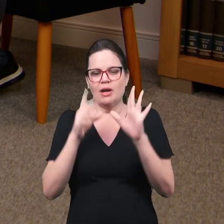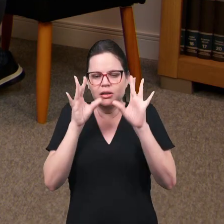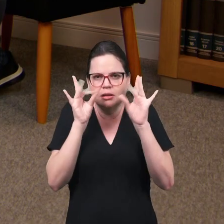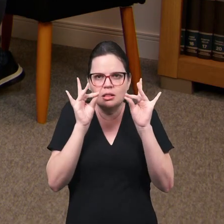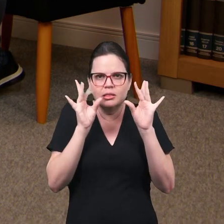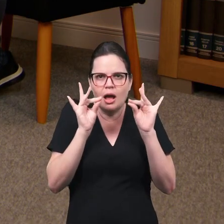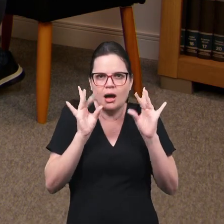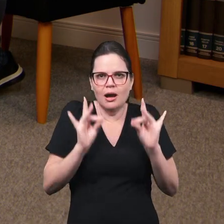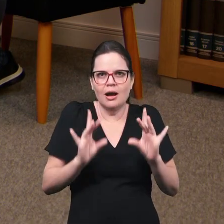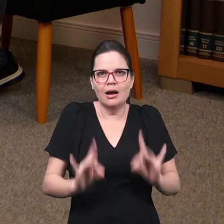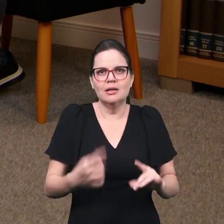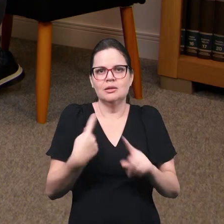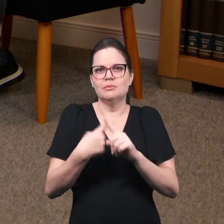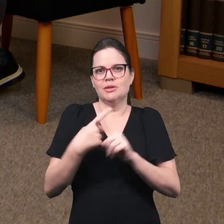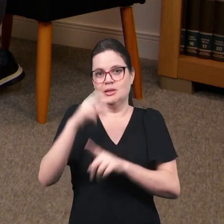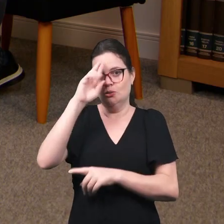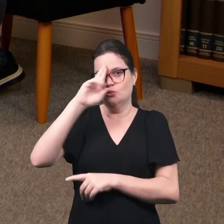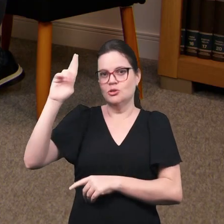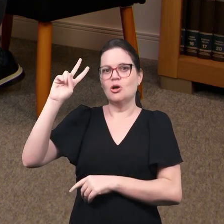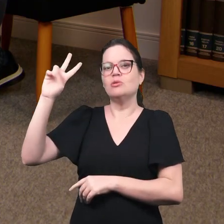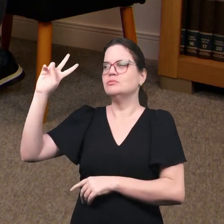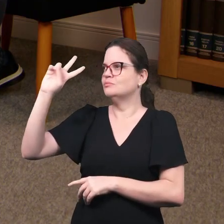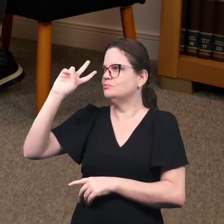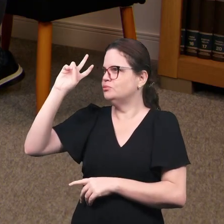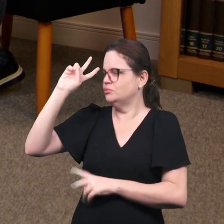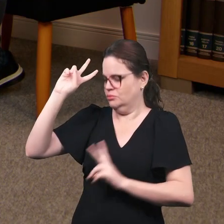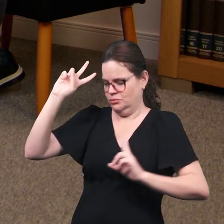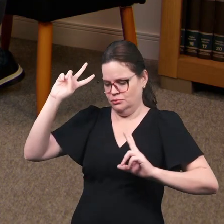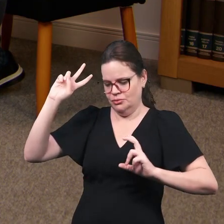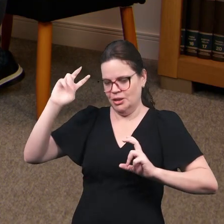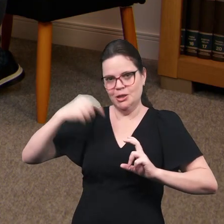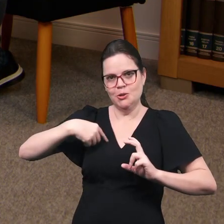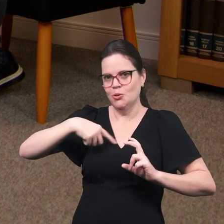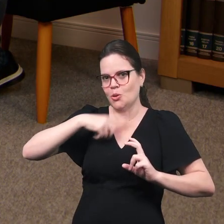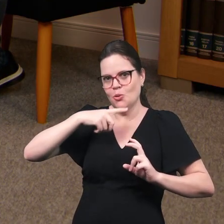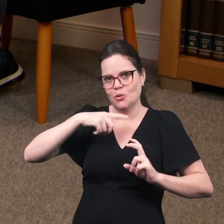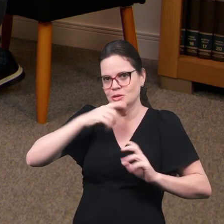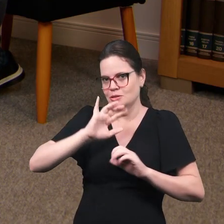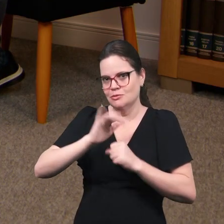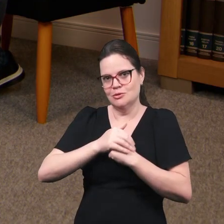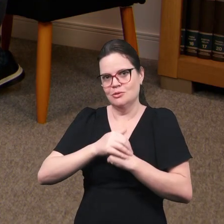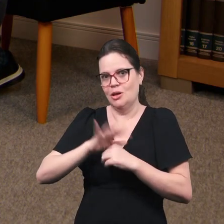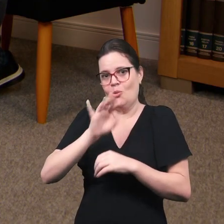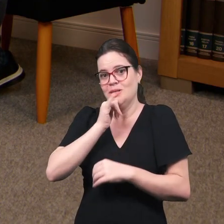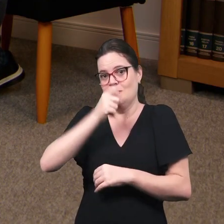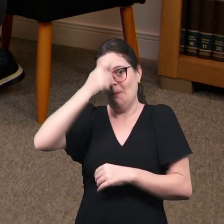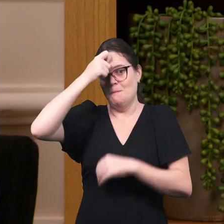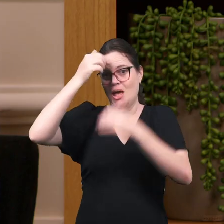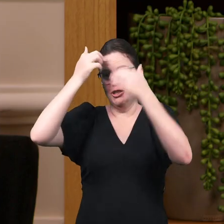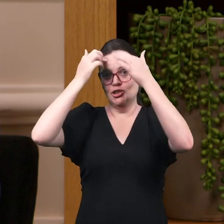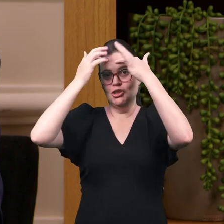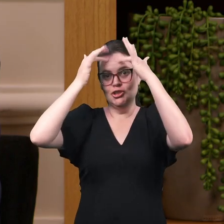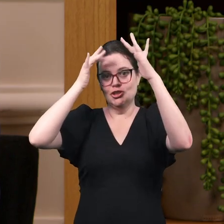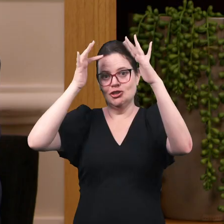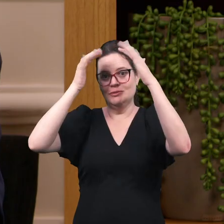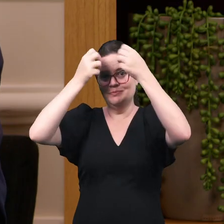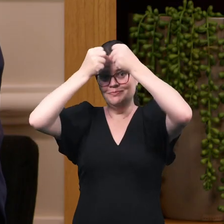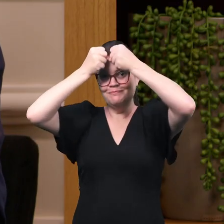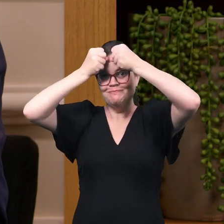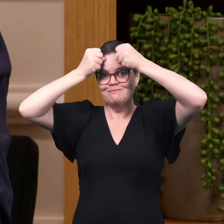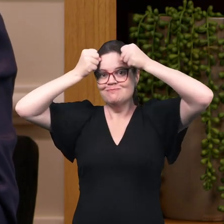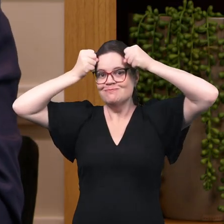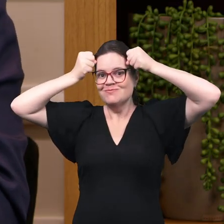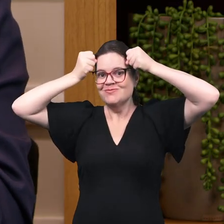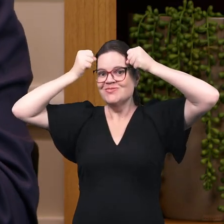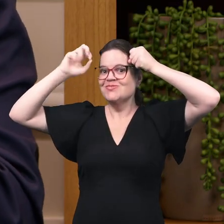Senhor, Ele vai naquele lugar onde nós não conseguimos alcançar. Por exemplo, nossa mente. Deus conhece os nossos